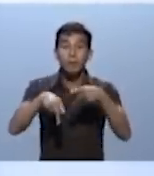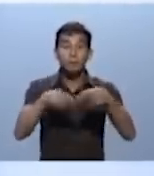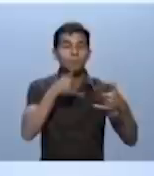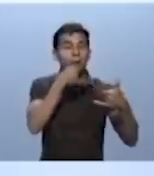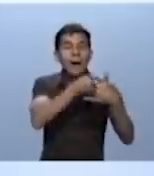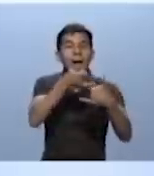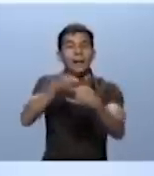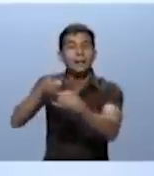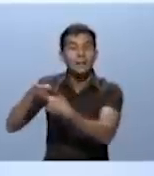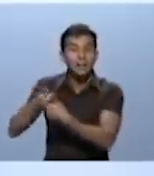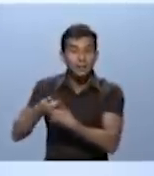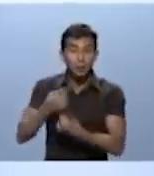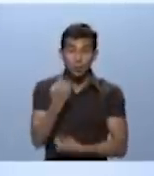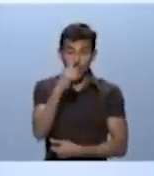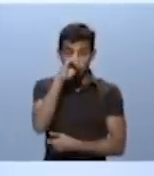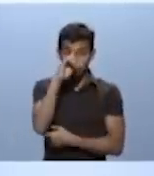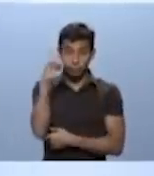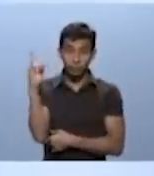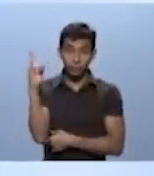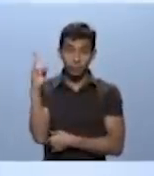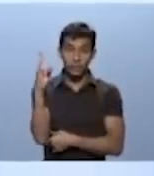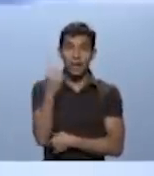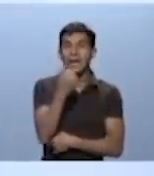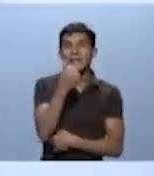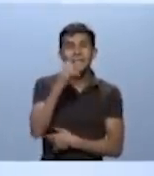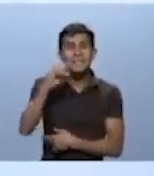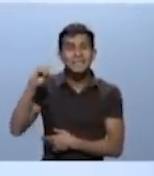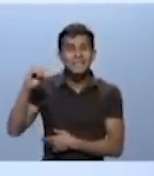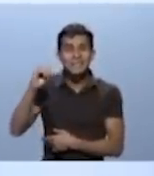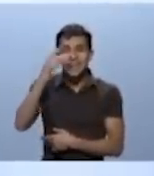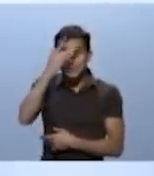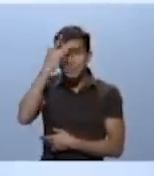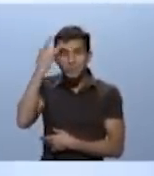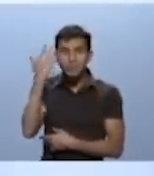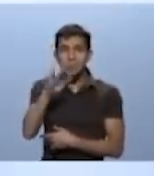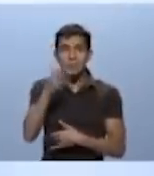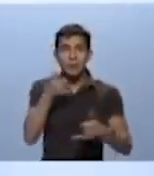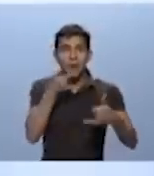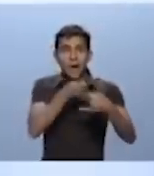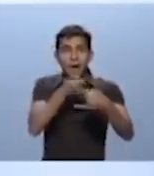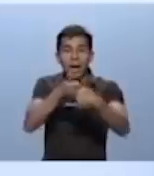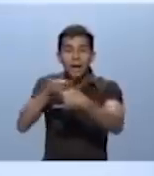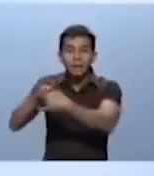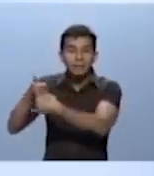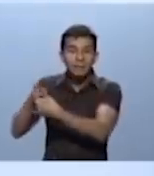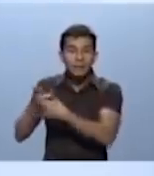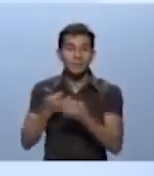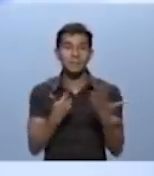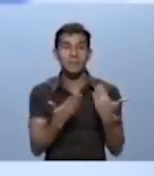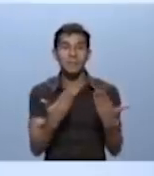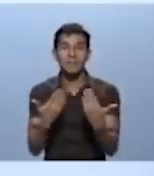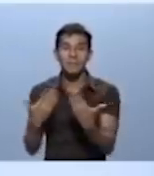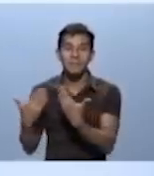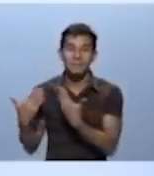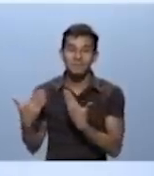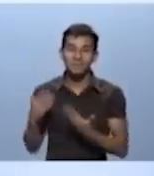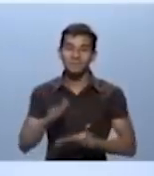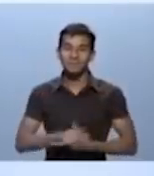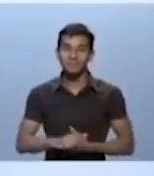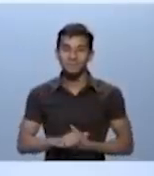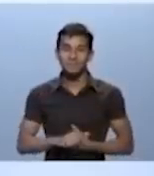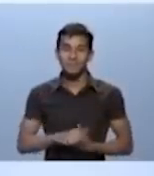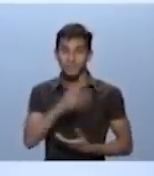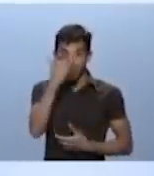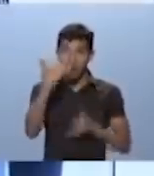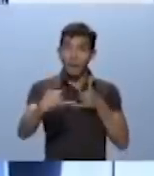de 50 100 pessoas por dia que me procuram pode ir lá para mim aqui olha para mim é que me procuram um